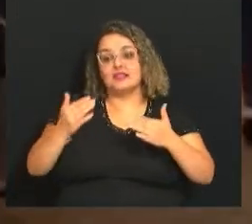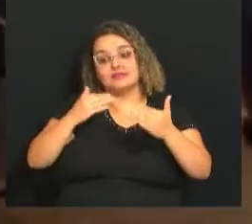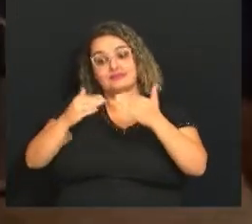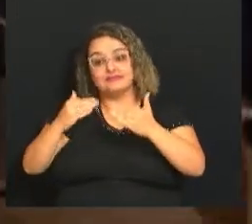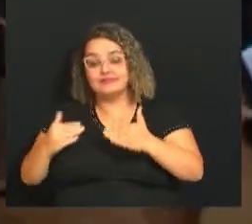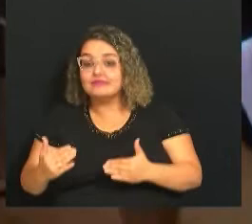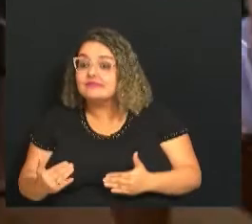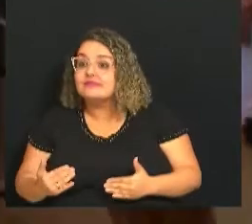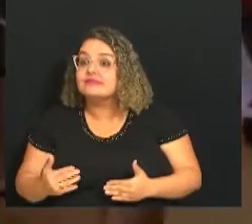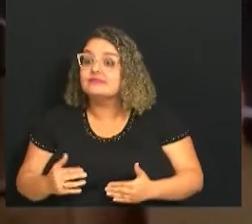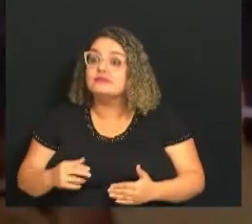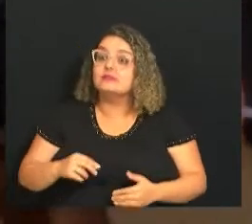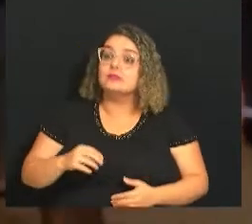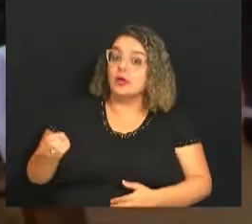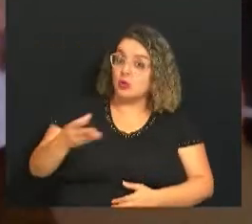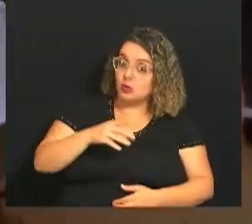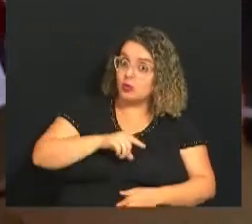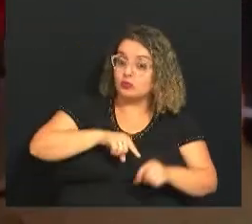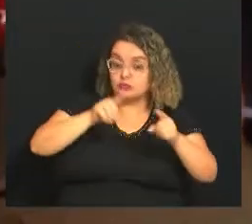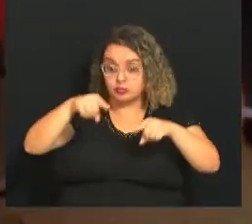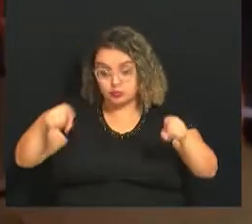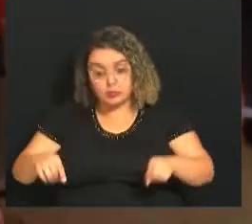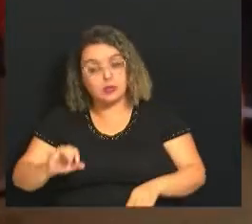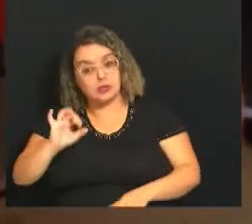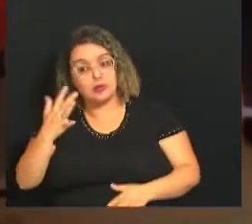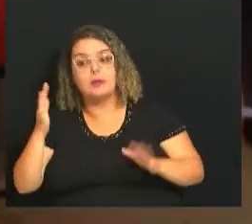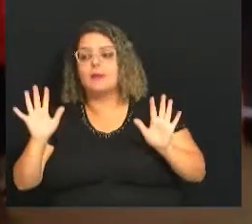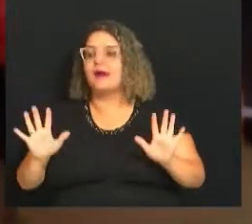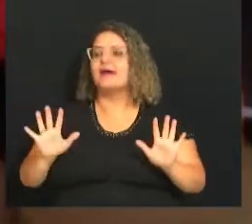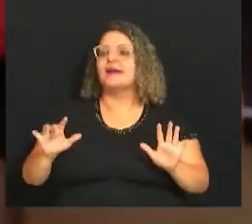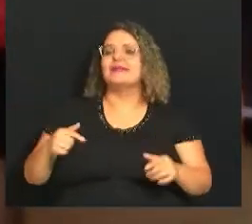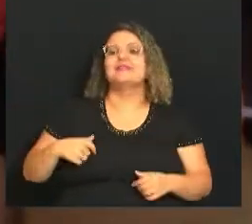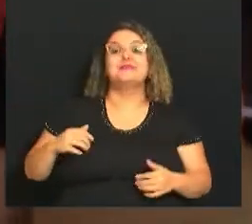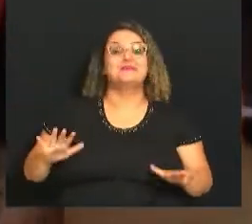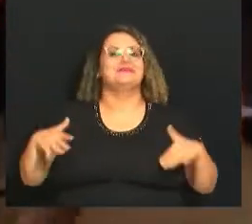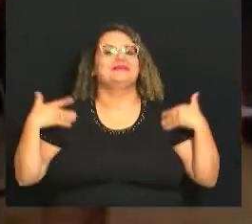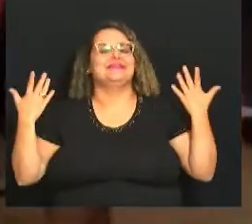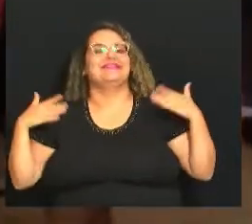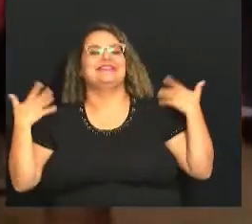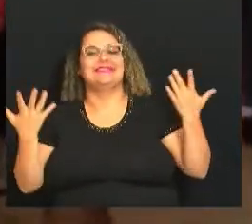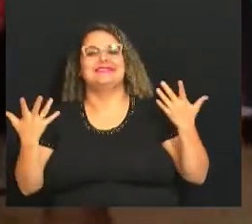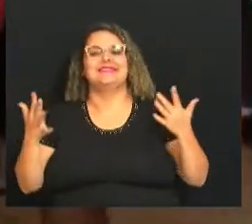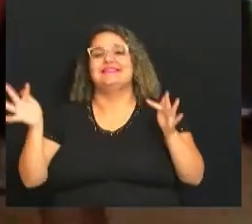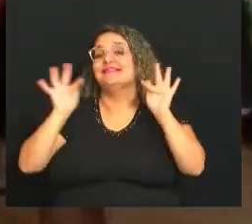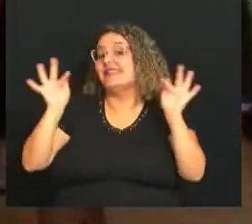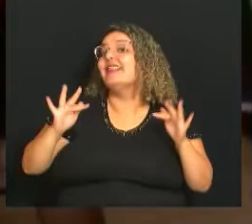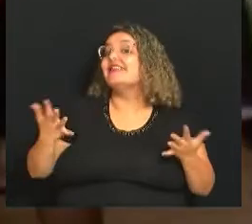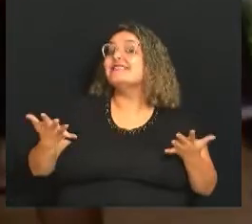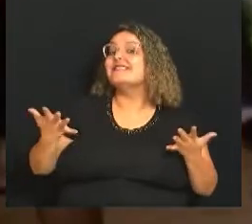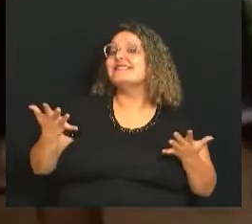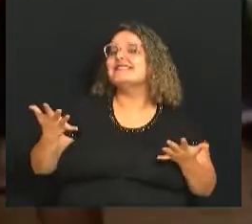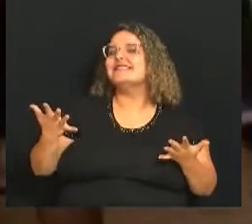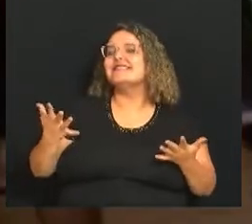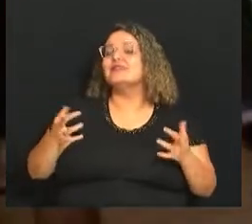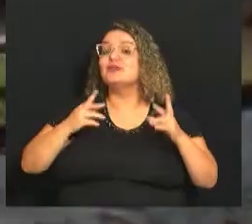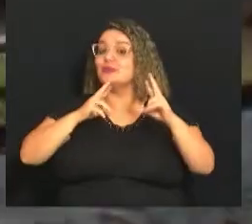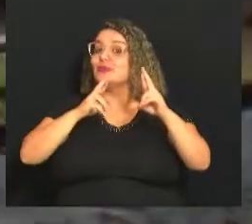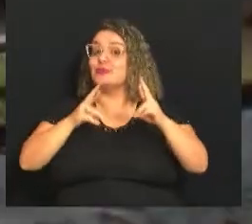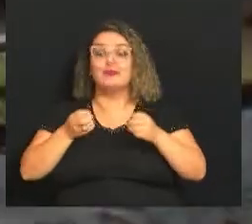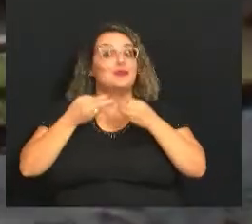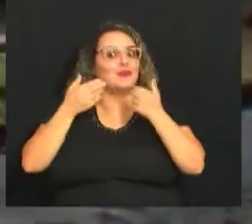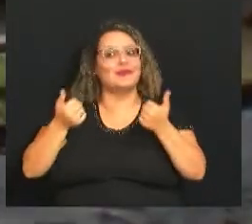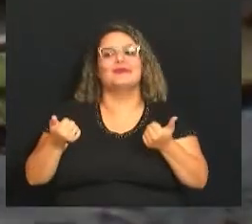nova variante que nem já aconteceu antes, mas no geral eu estou bem animada e eu estou com uma expectativa muito boa.